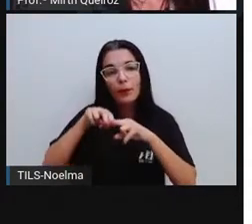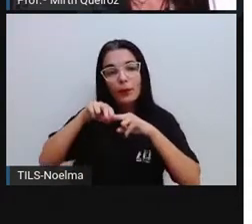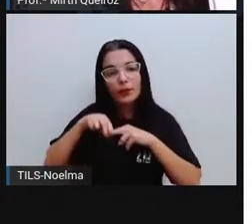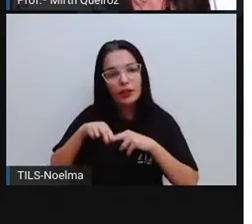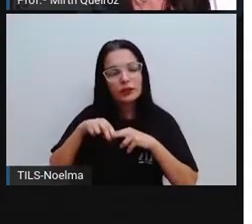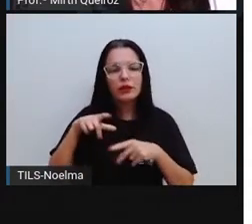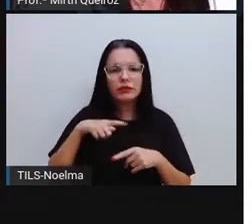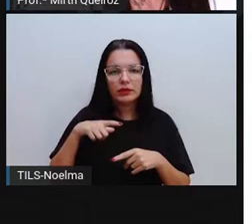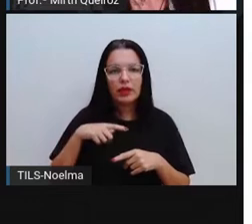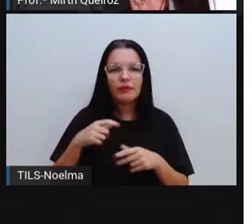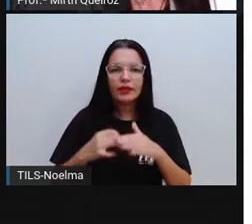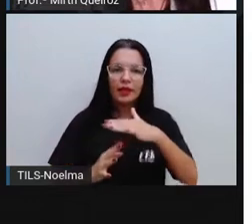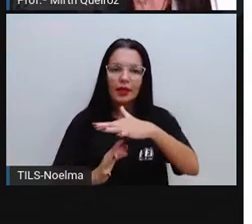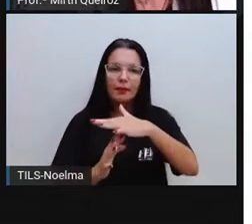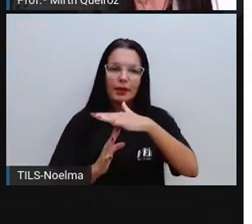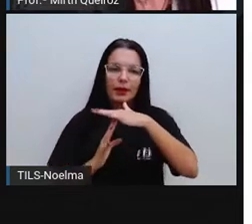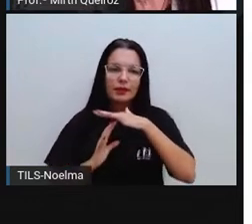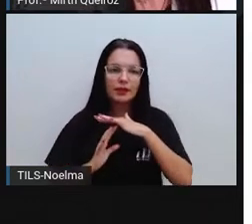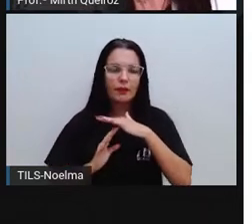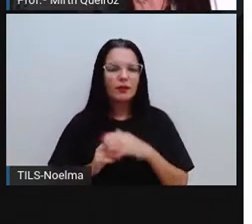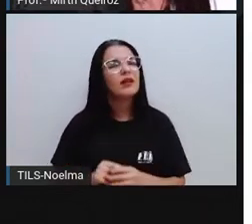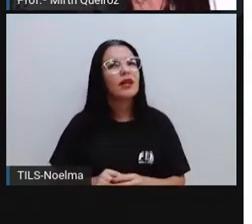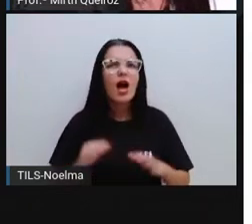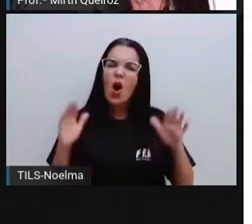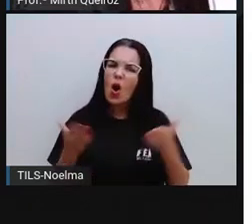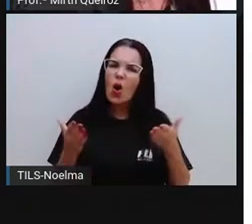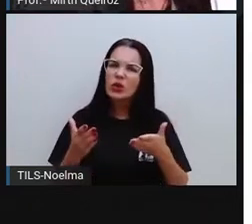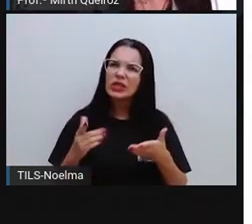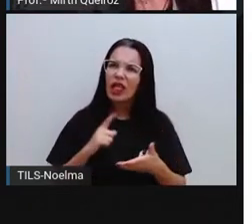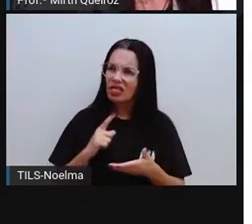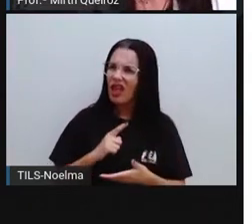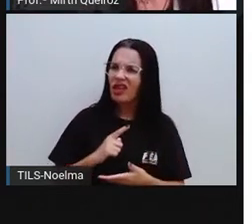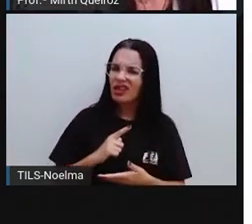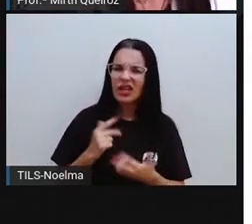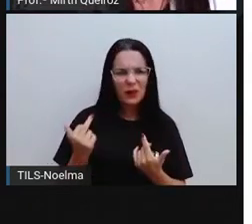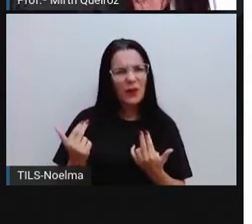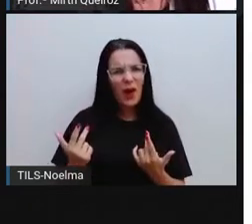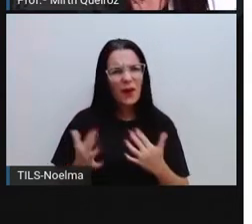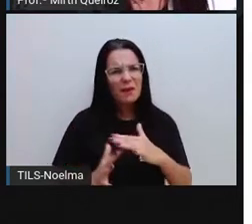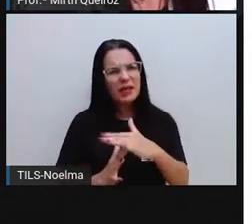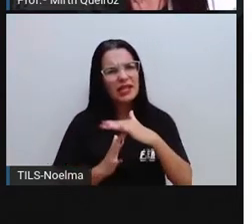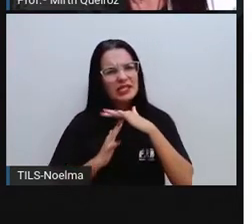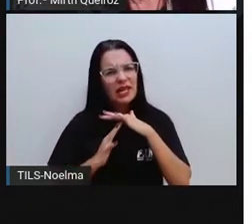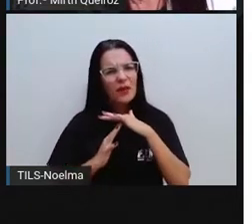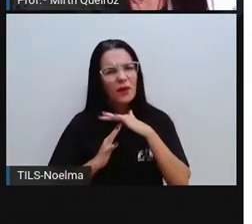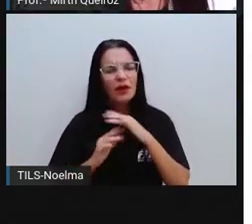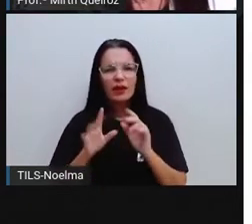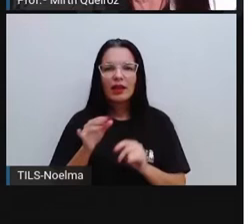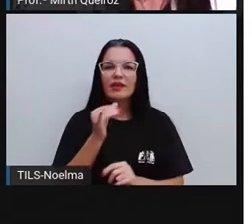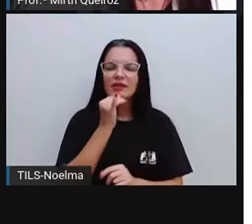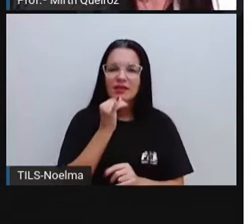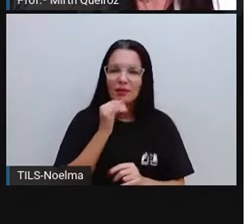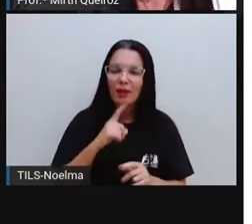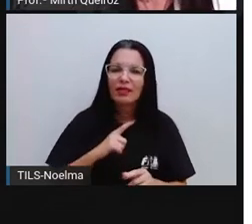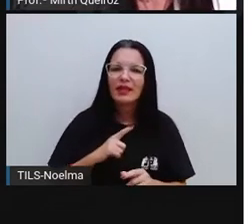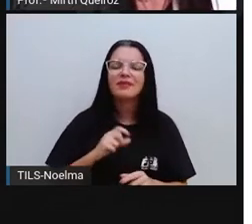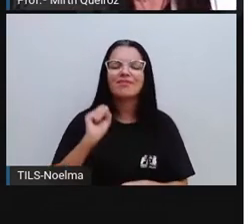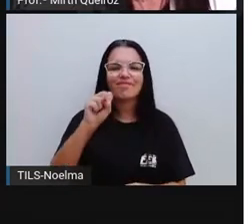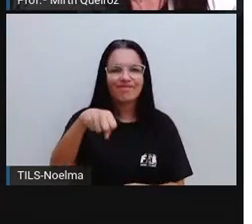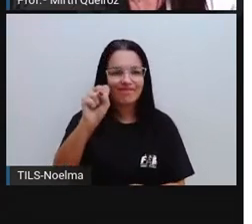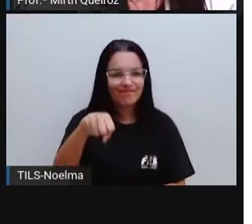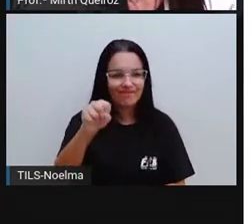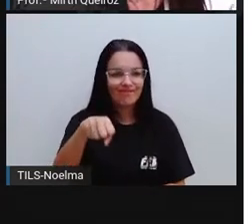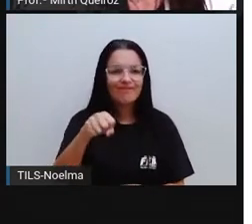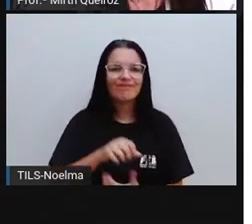naquela época, né? E hoje em dia, será que isso acontece? Acontece também, né? Hoje nós temos, por exemplo, os refugiados, né? Onde eles saem aí